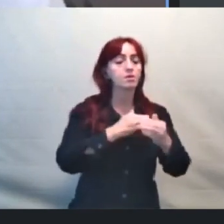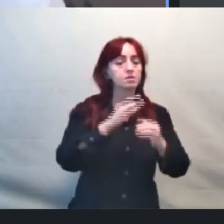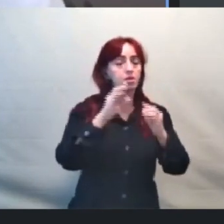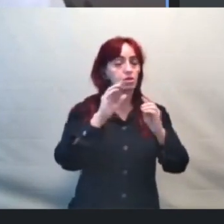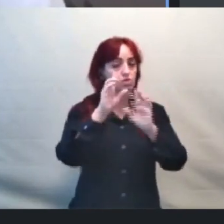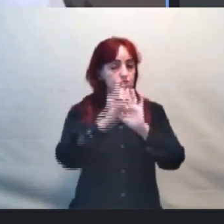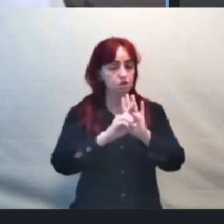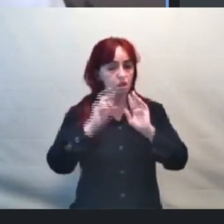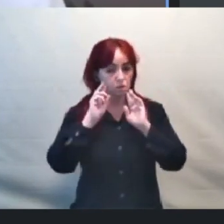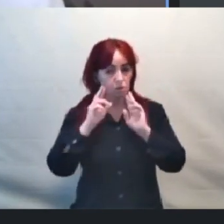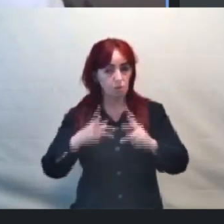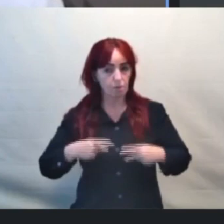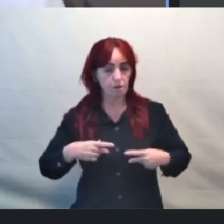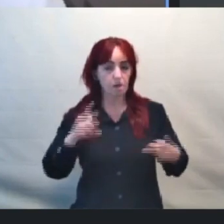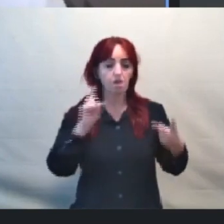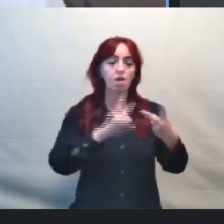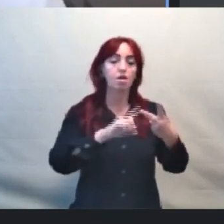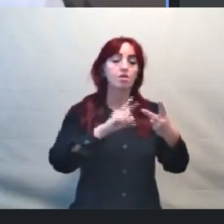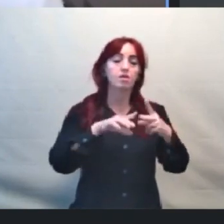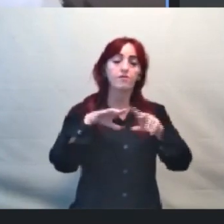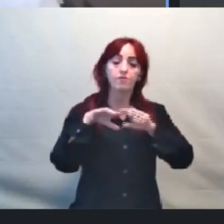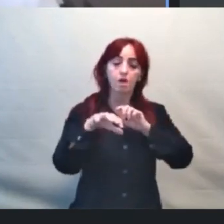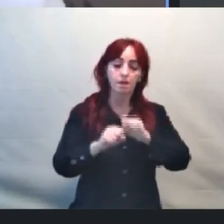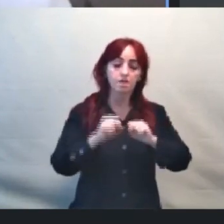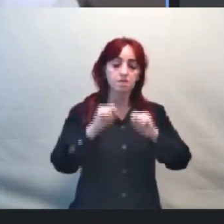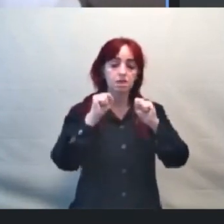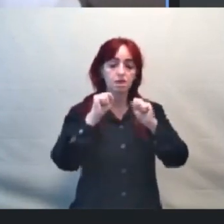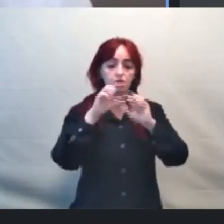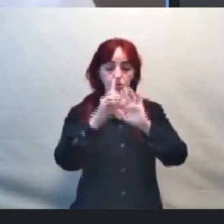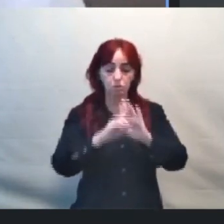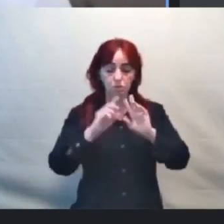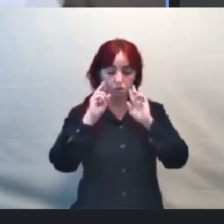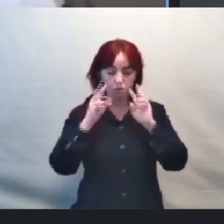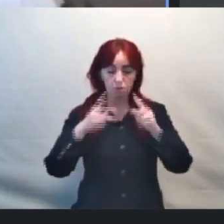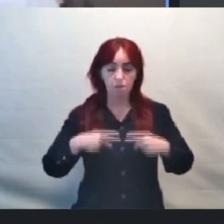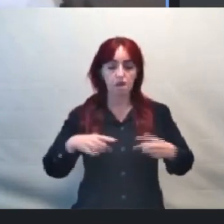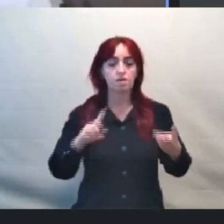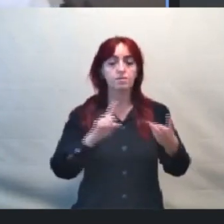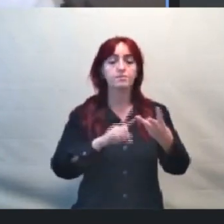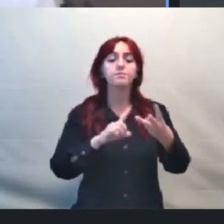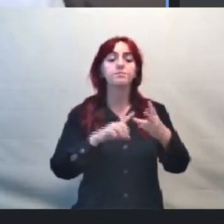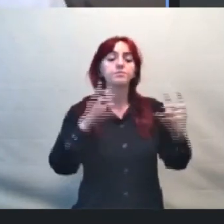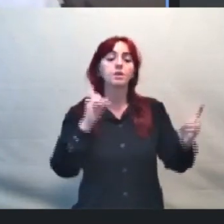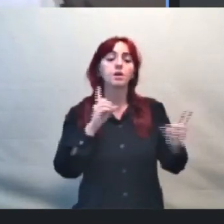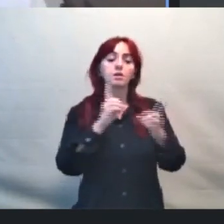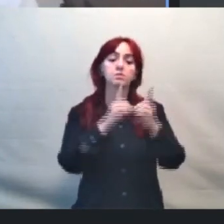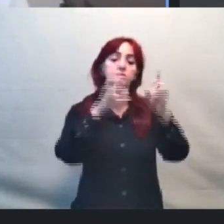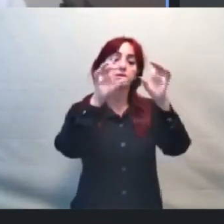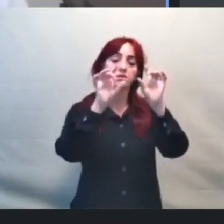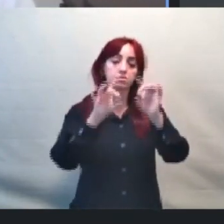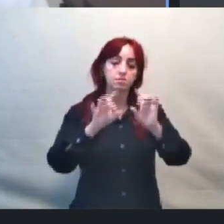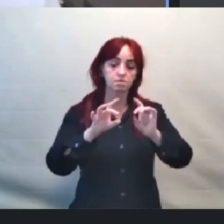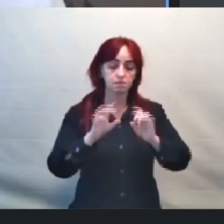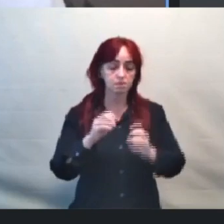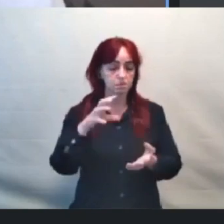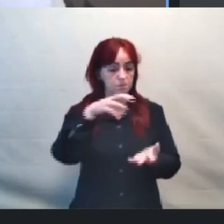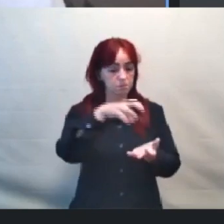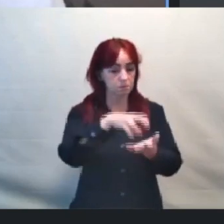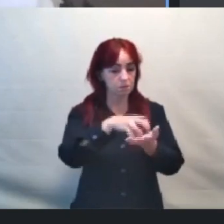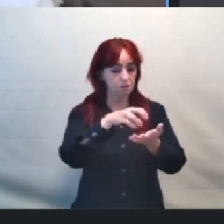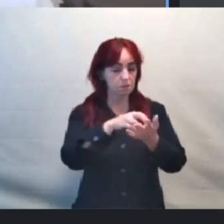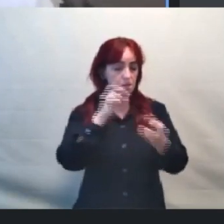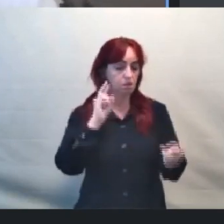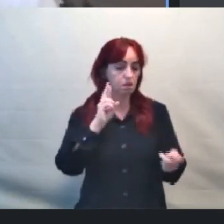da formação em direitos humanos e dos atendimentos especializados que são feitos em centros de referência na cidade, né. Nós temos